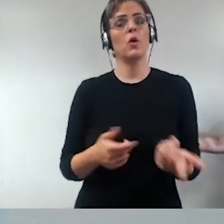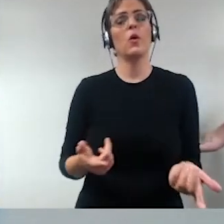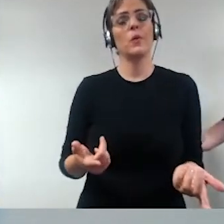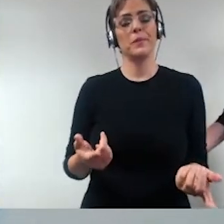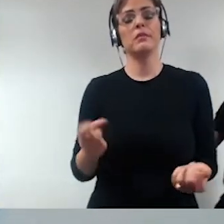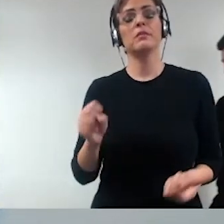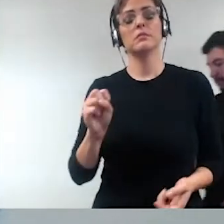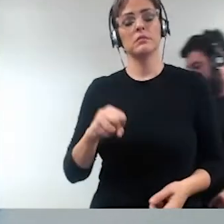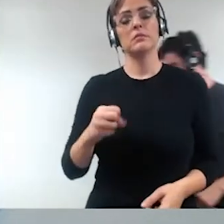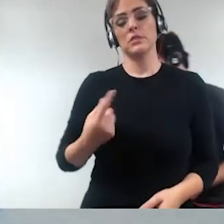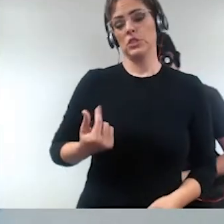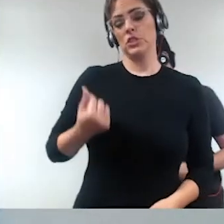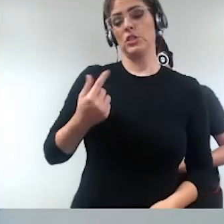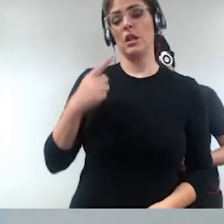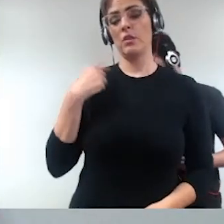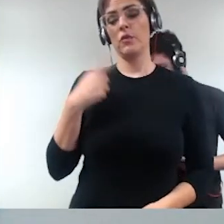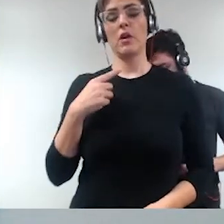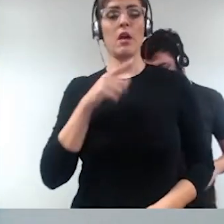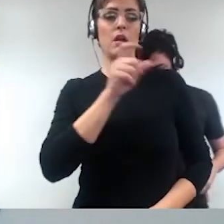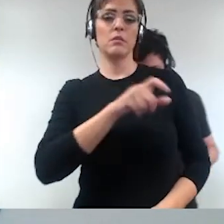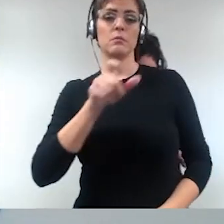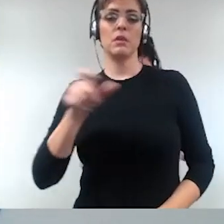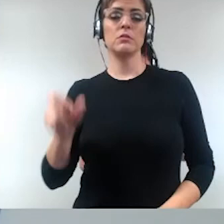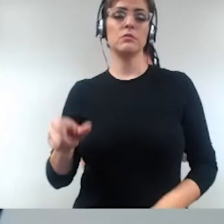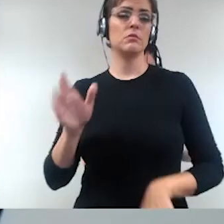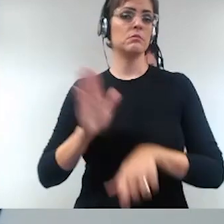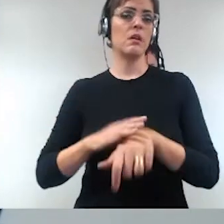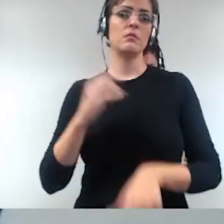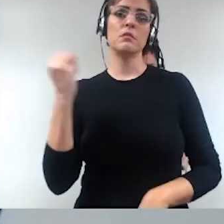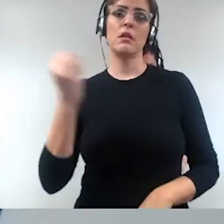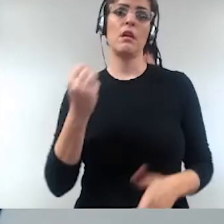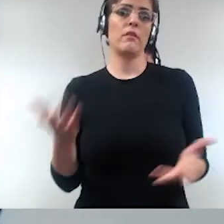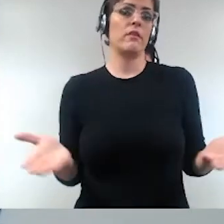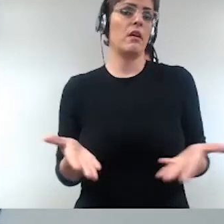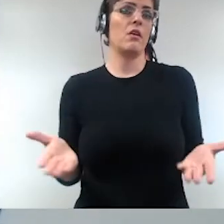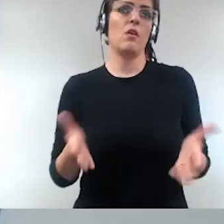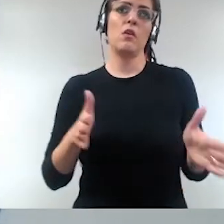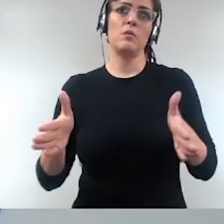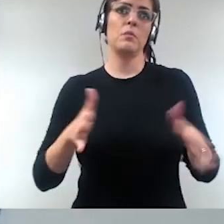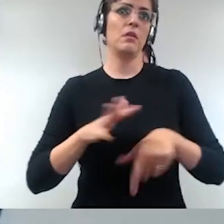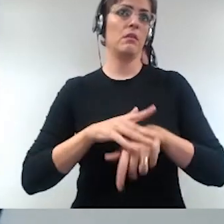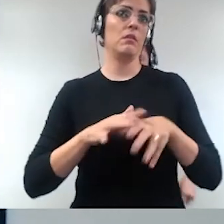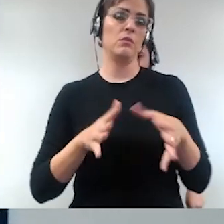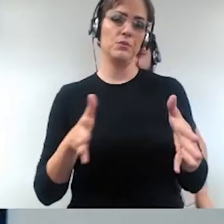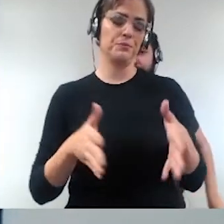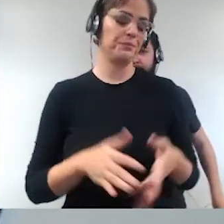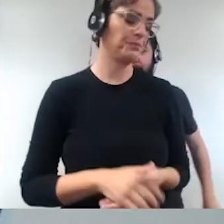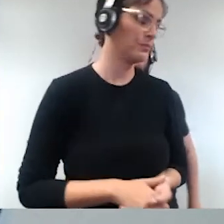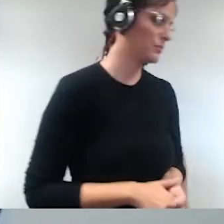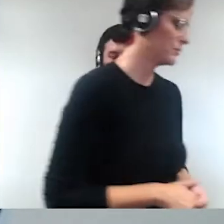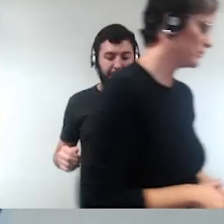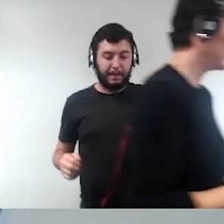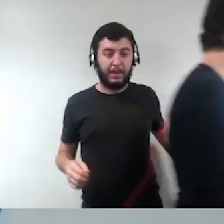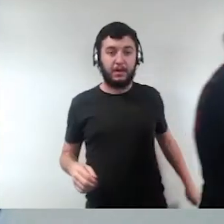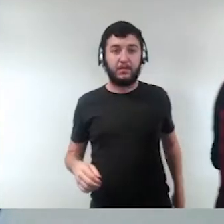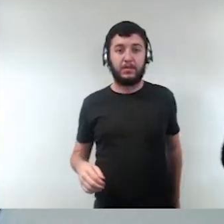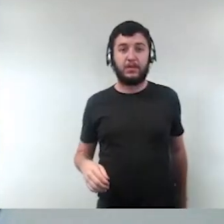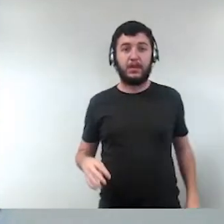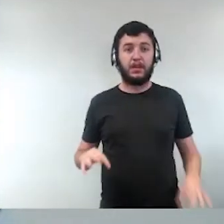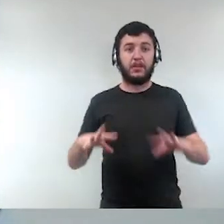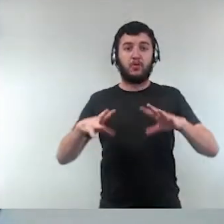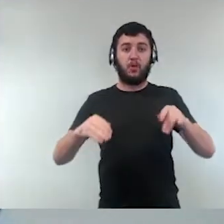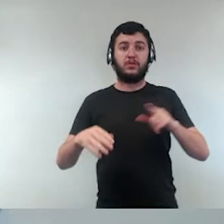advogados e as partes se agravam ainda mais nesse período de crise, de modo que nem todos possuem acesso